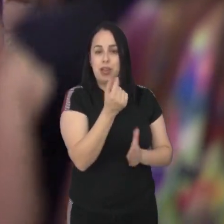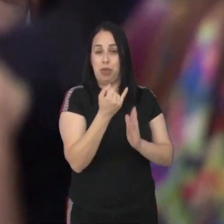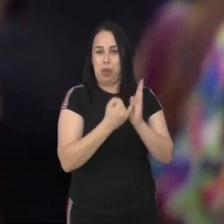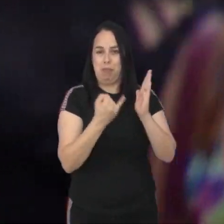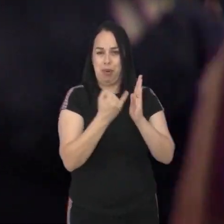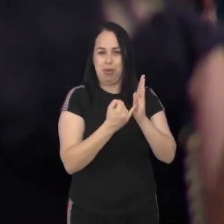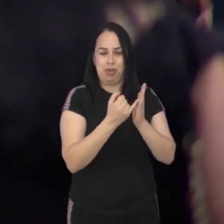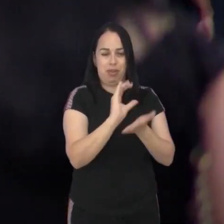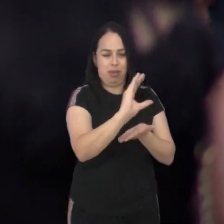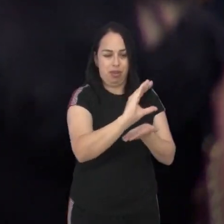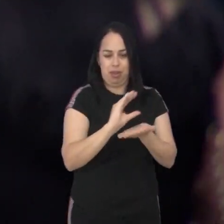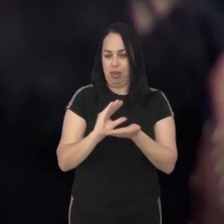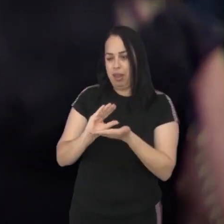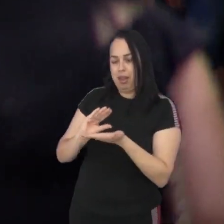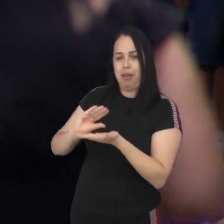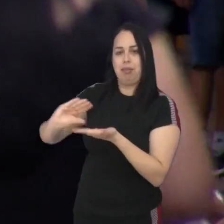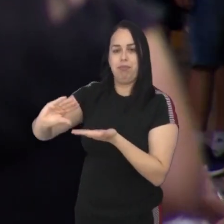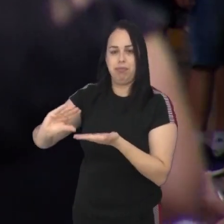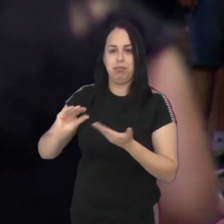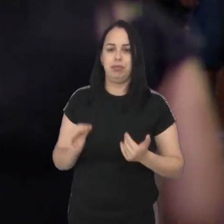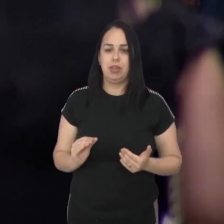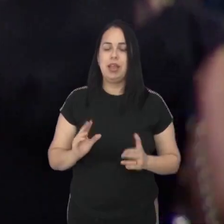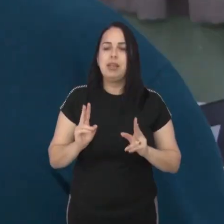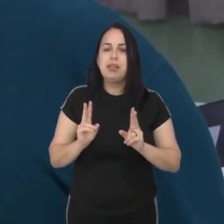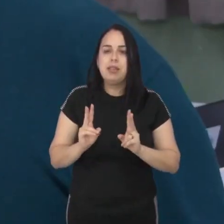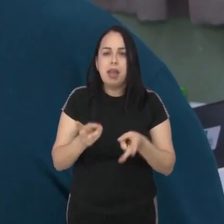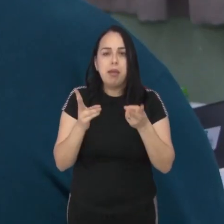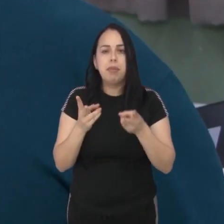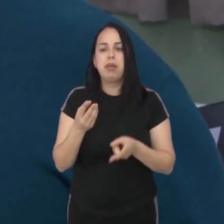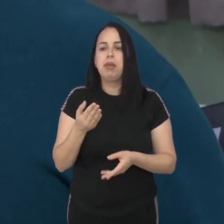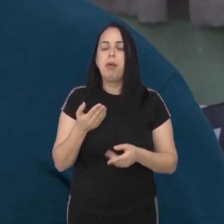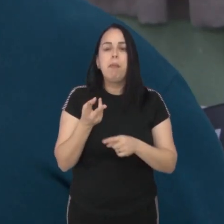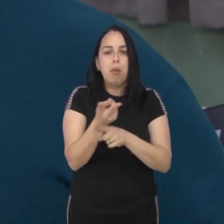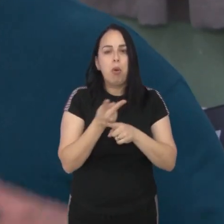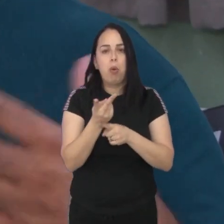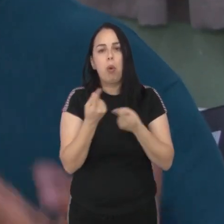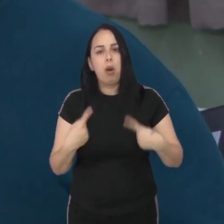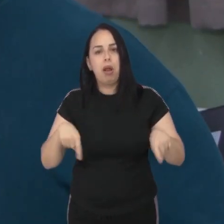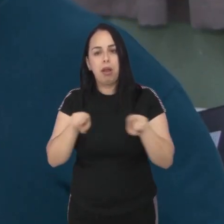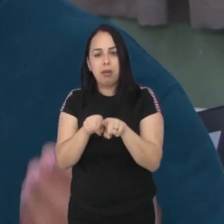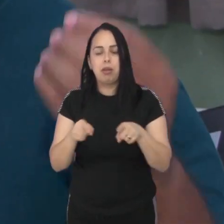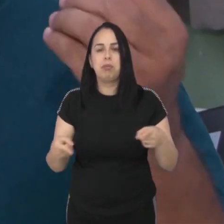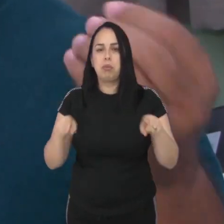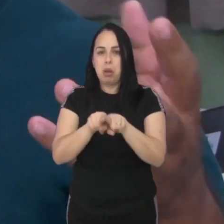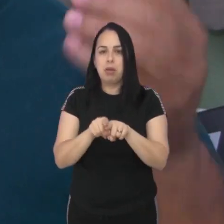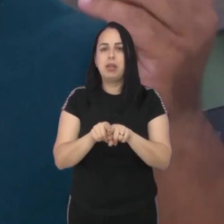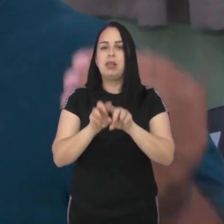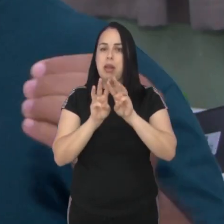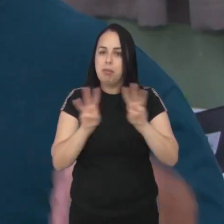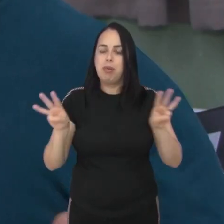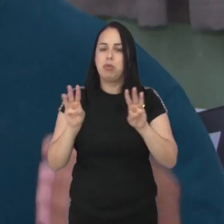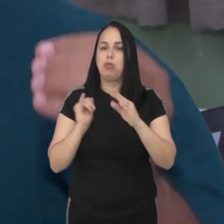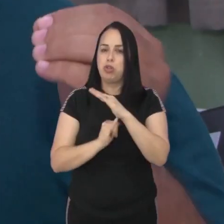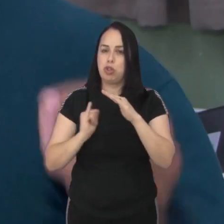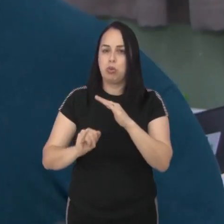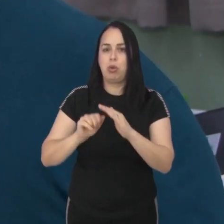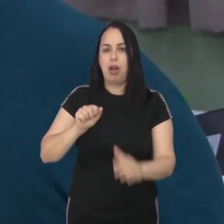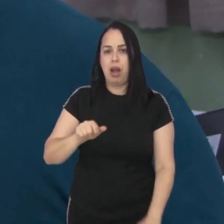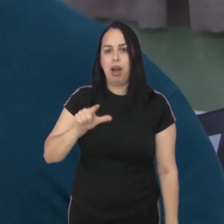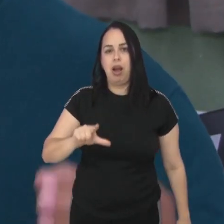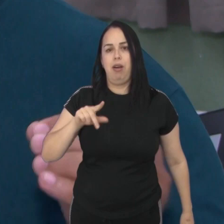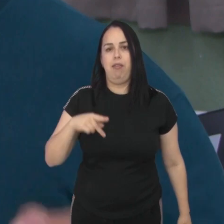é destinar parte do imposto de renda devido. A gente busca sempre esses apoios, então agradecemos. Busque o